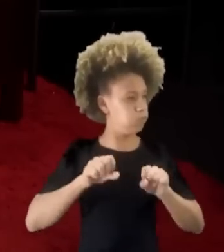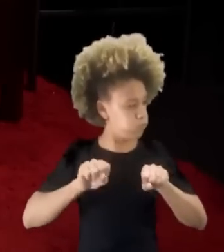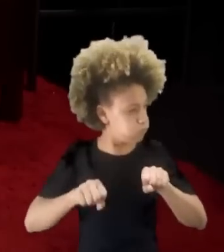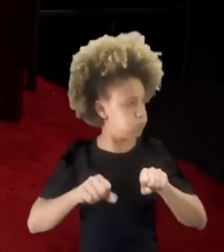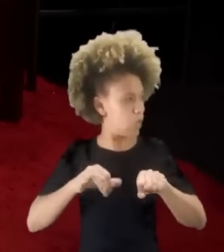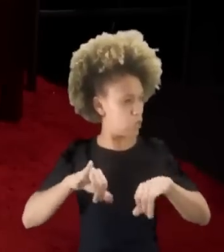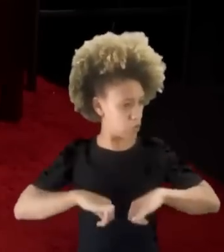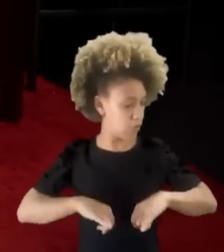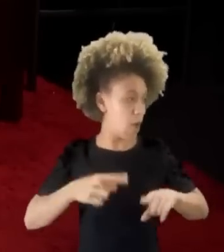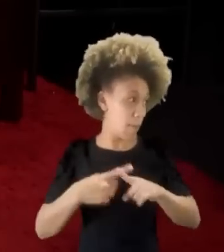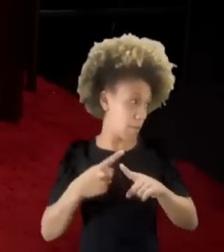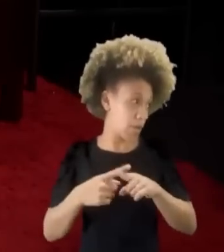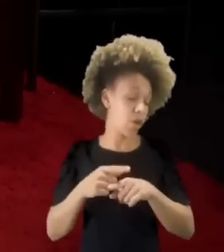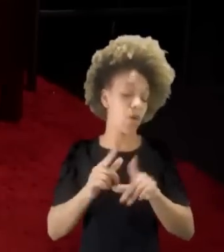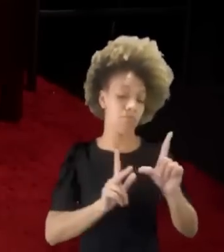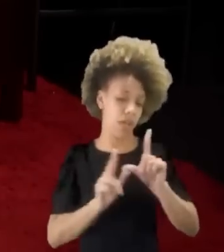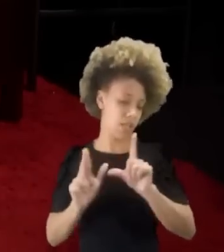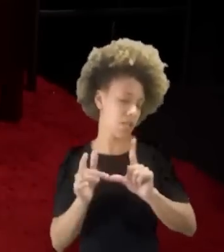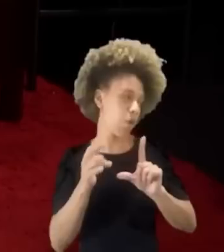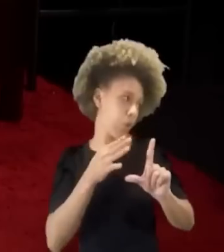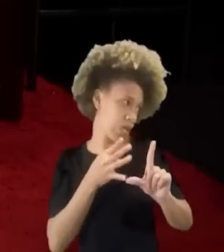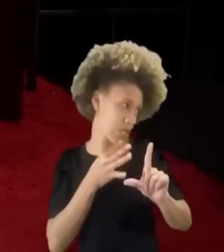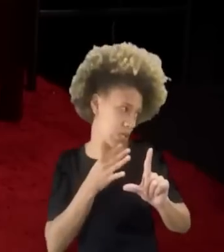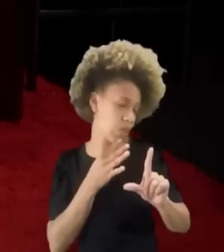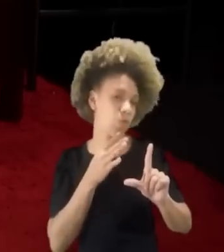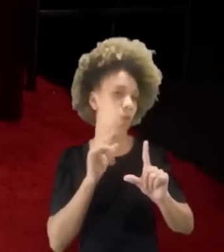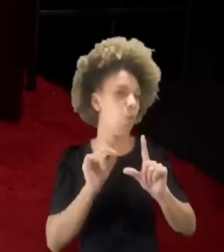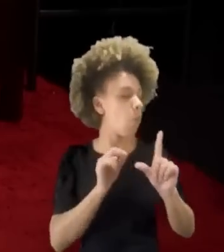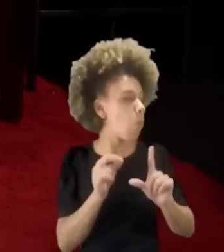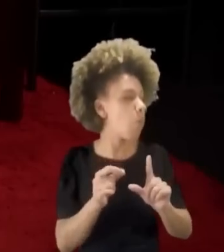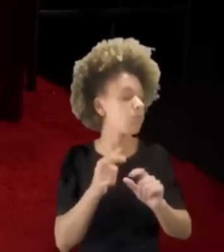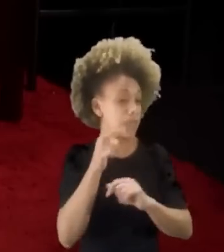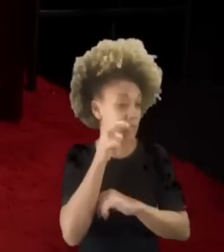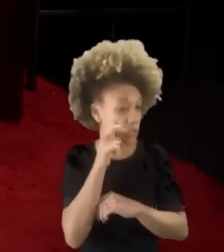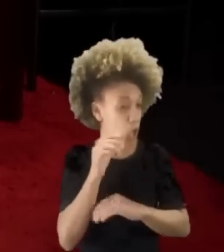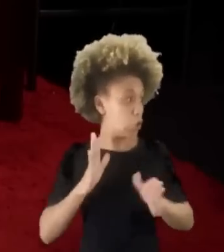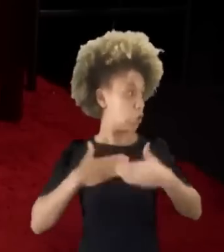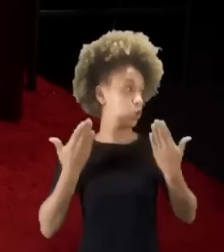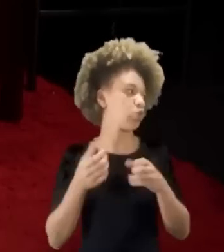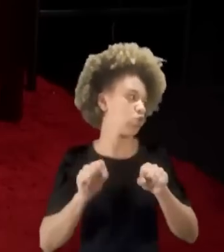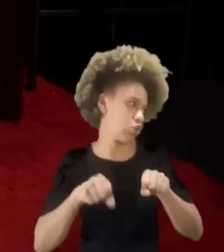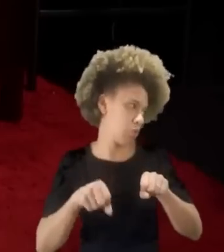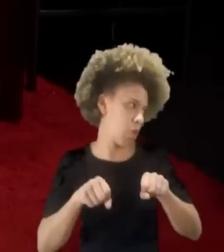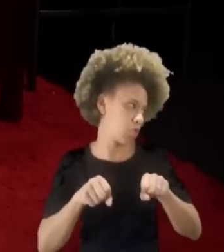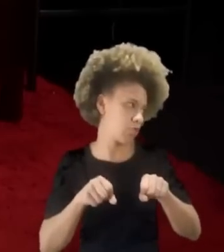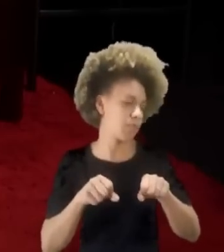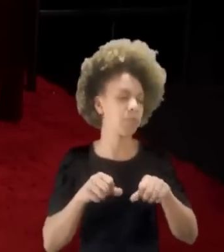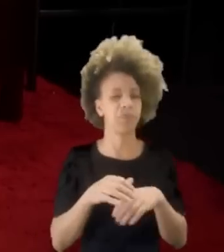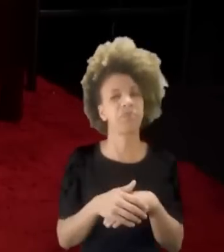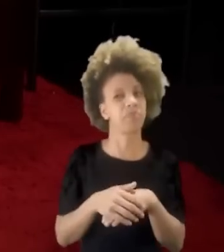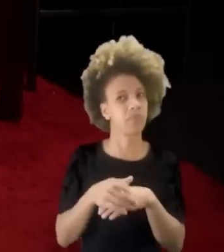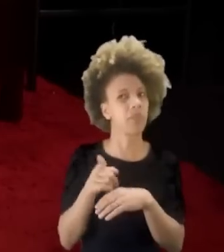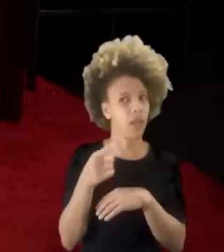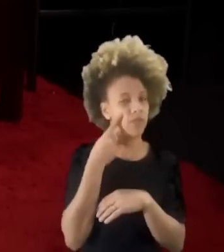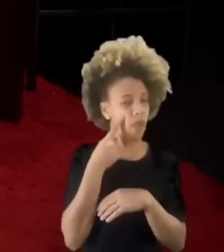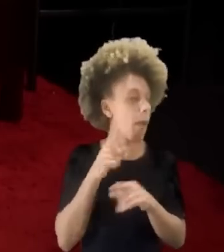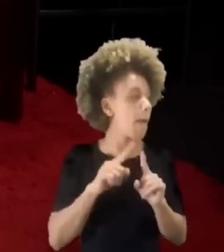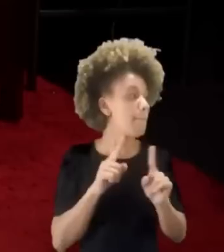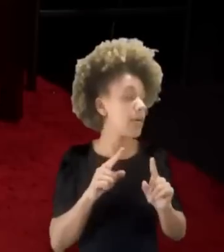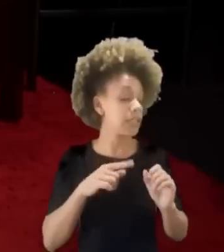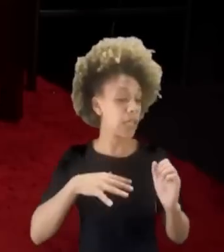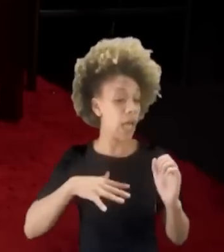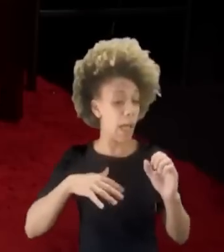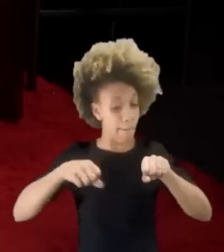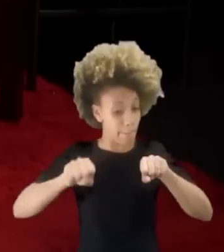eu tava vendo o x Racing um dia que para quem não conhece é um canal que mostra vídeo de moto e aí agora é um cara